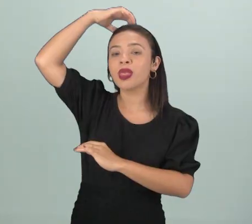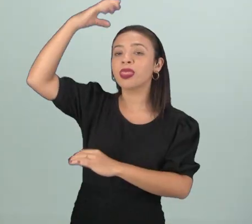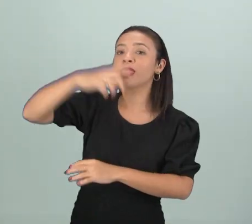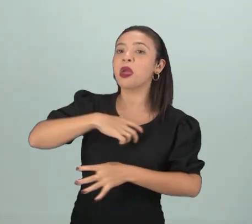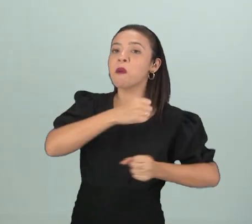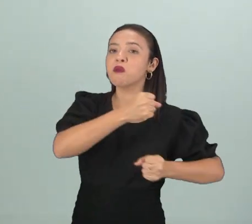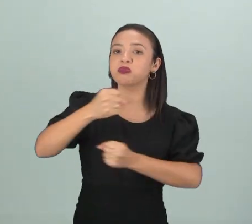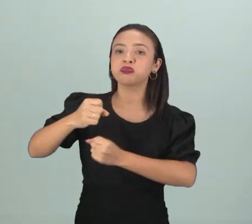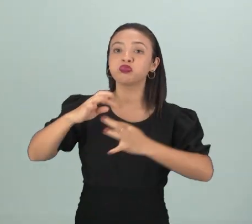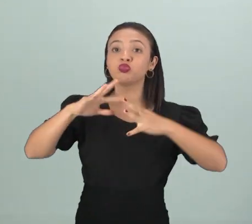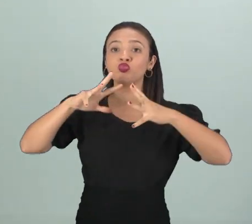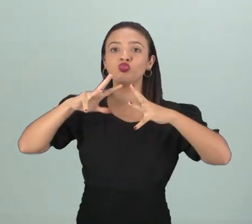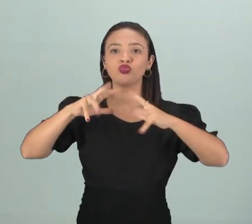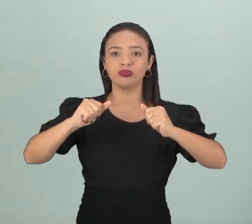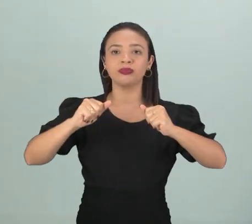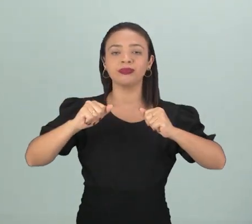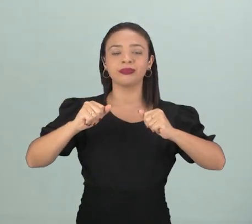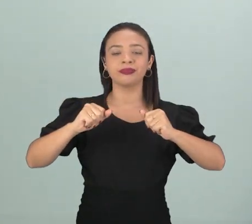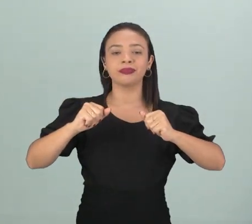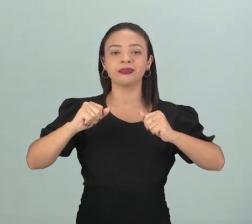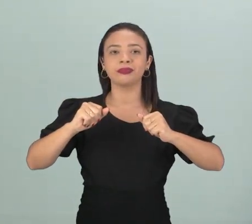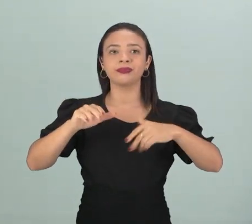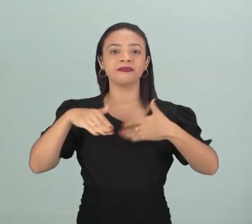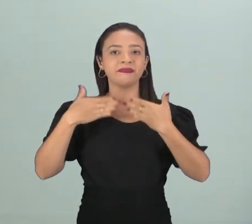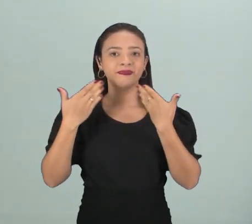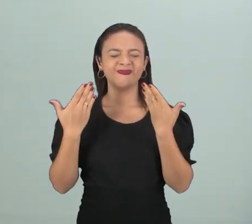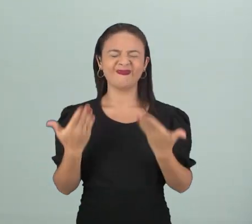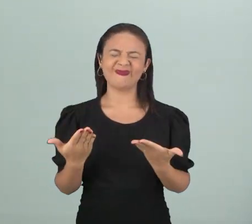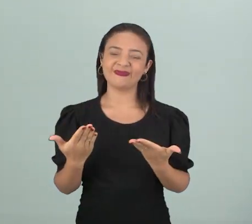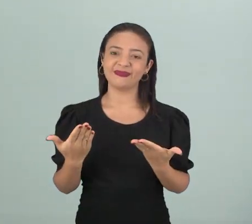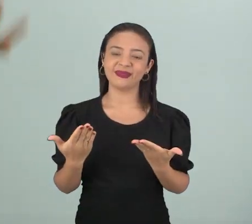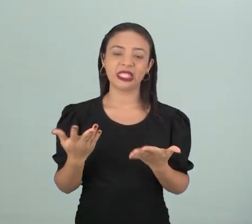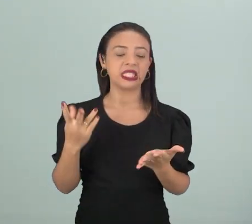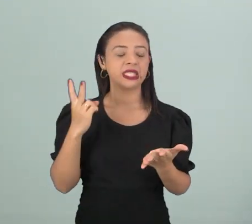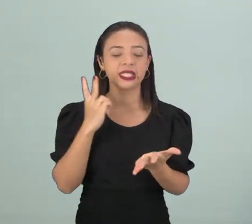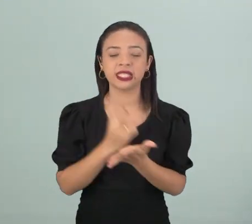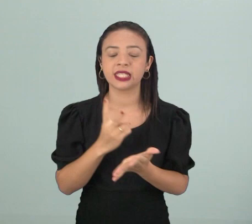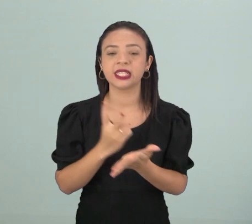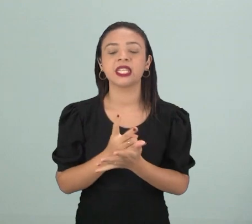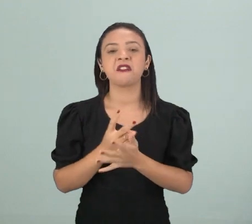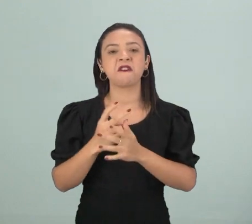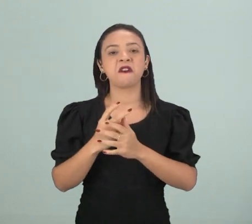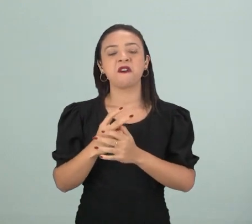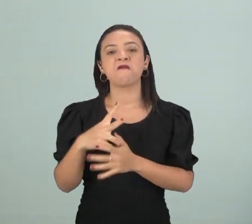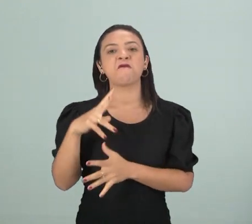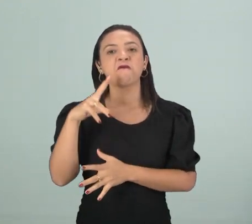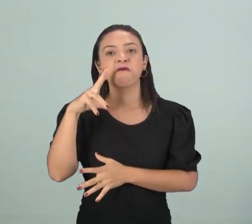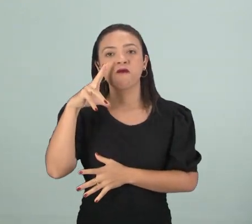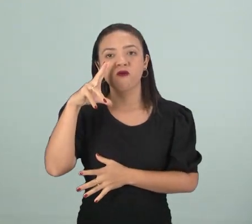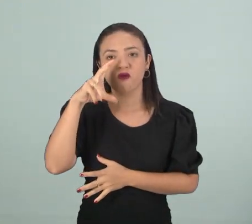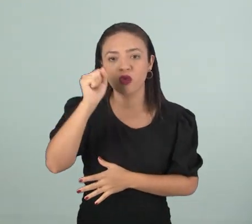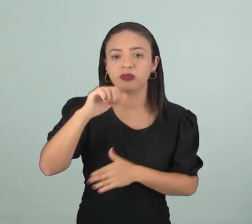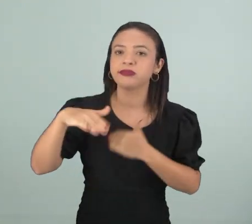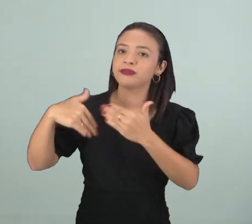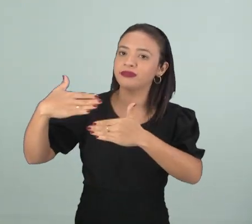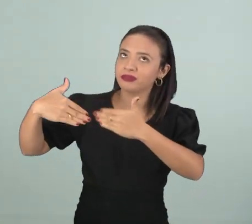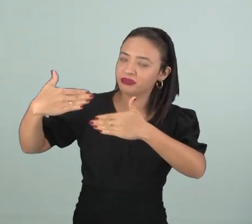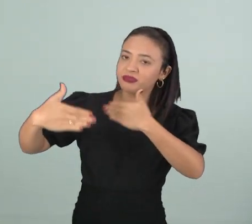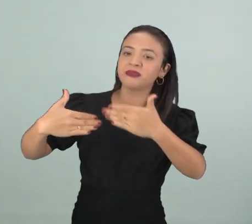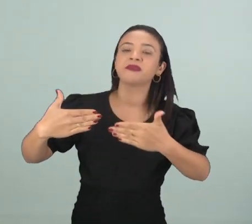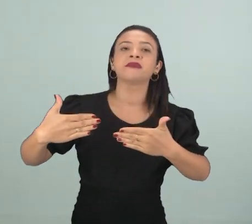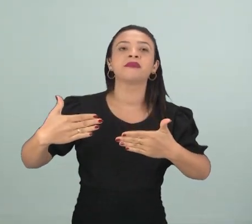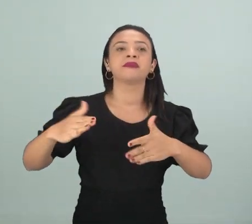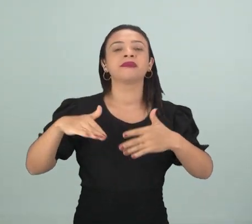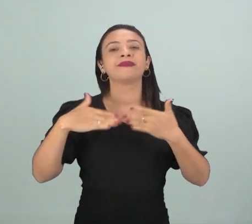poder absoluto, certo? Em suas mãos. E isso vai ser cada vez mais fortalecido na medida em que o tempo